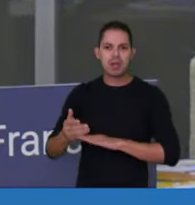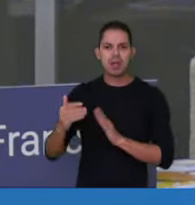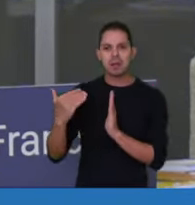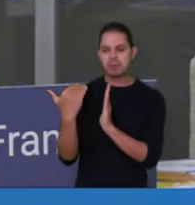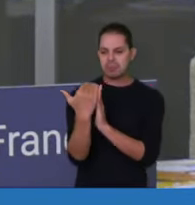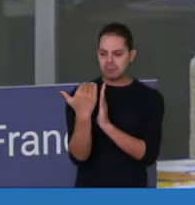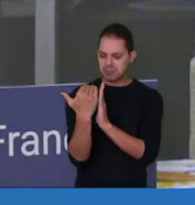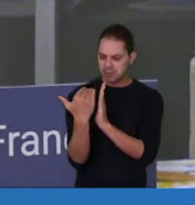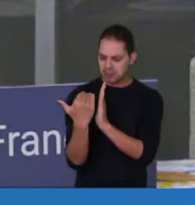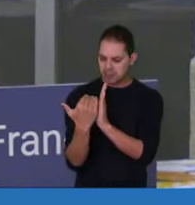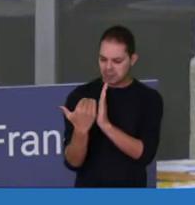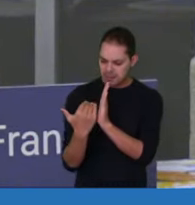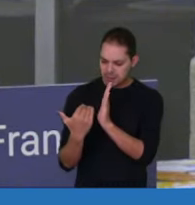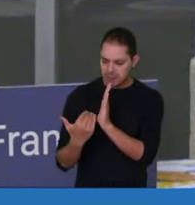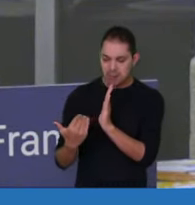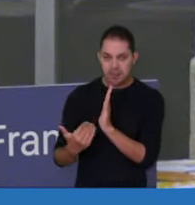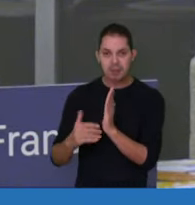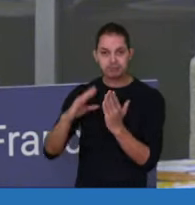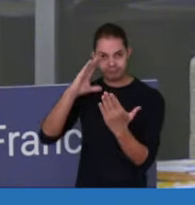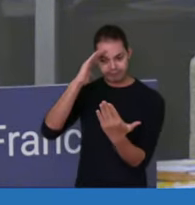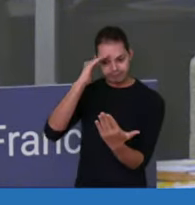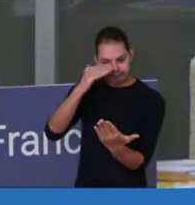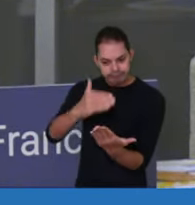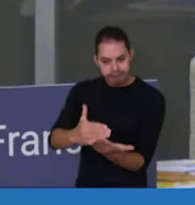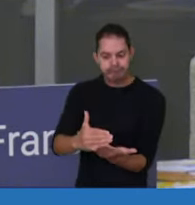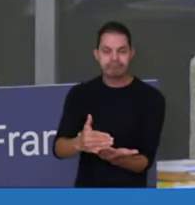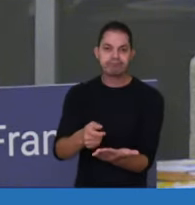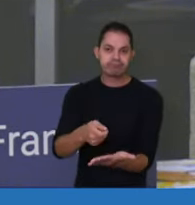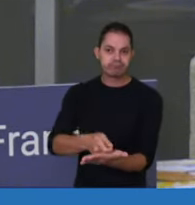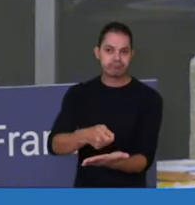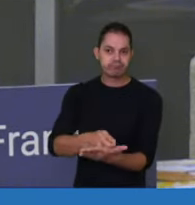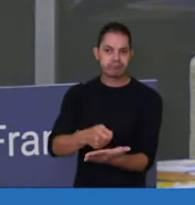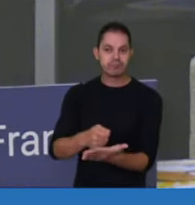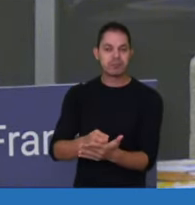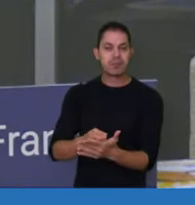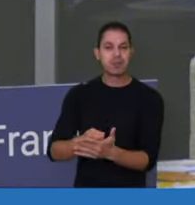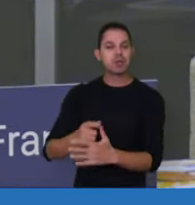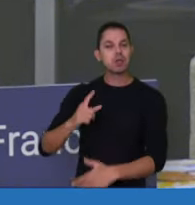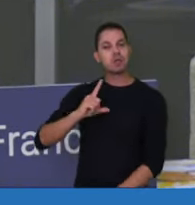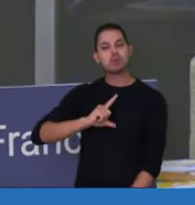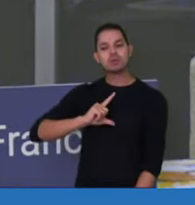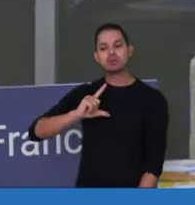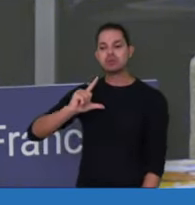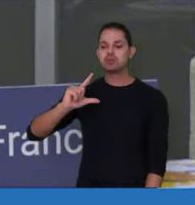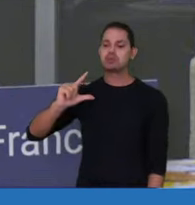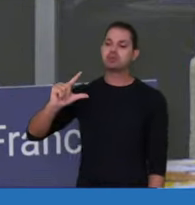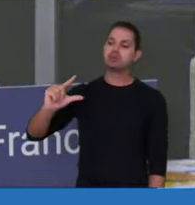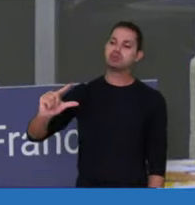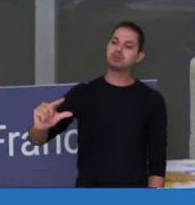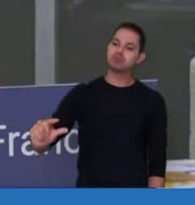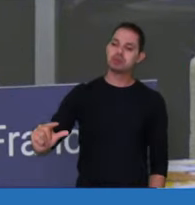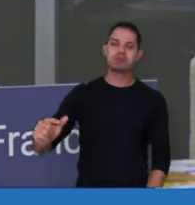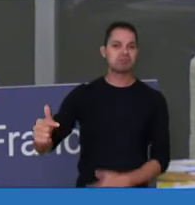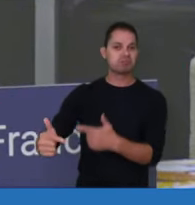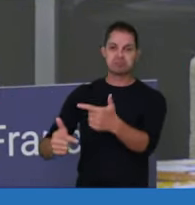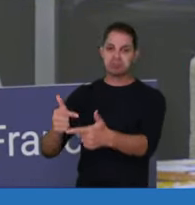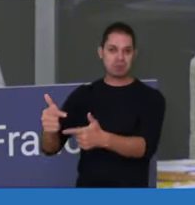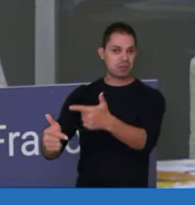ela tinha que cumprir e saiu para o seu